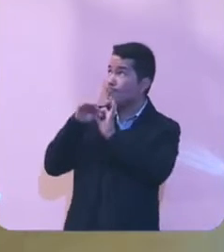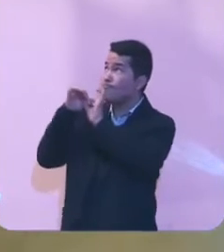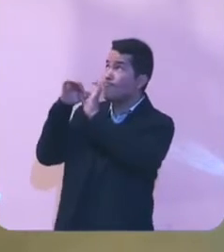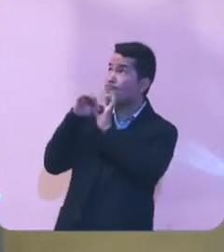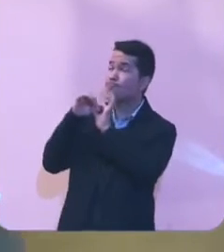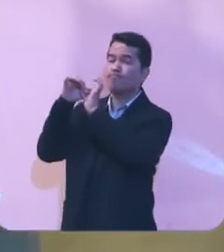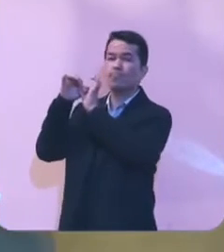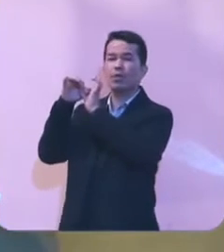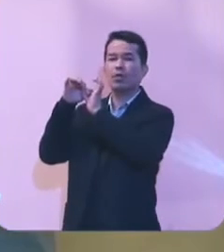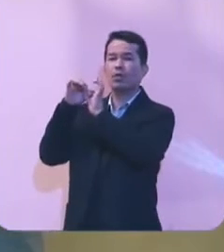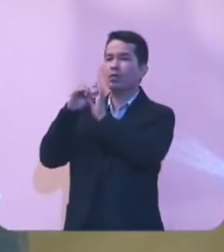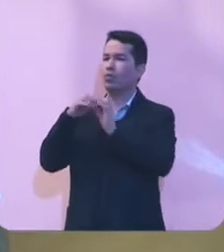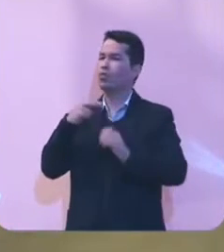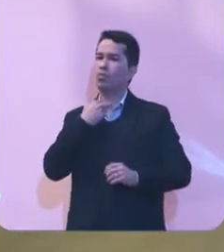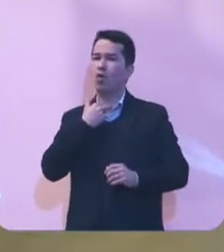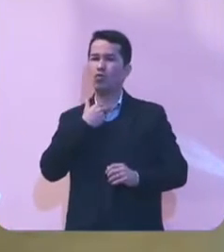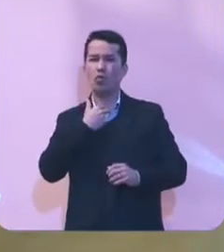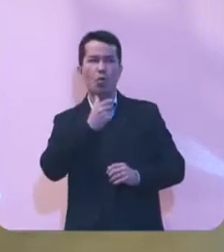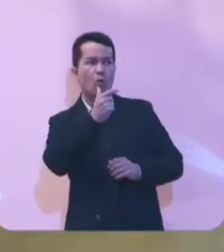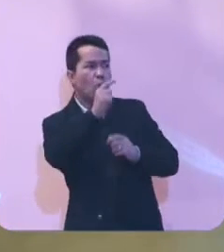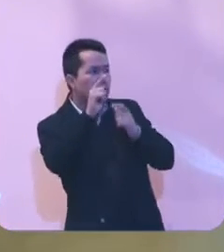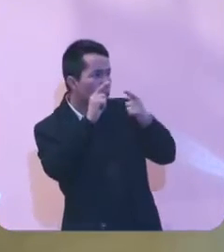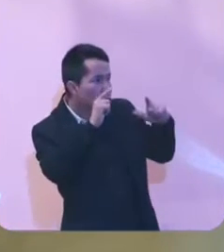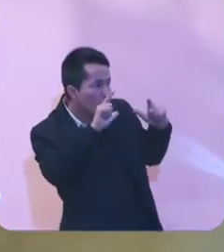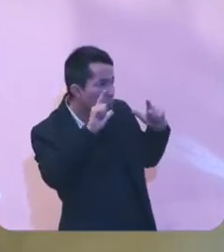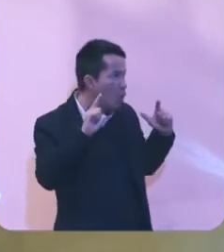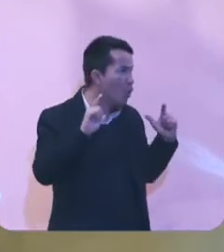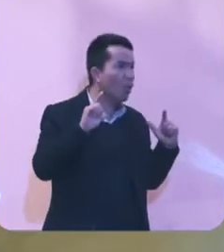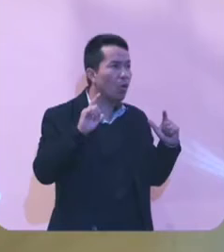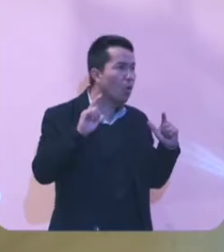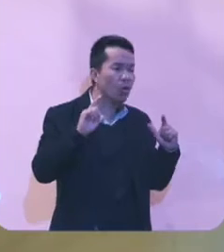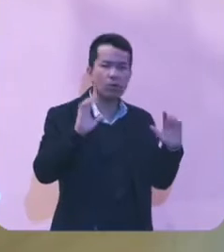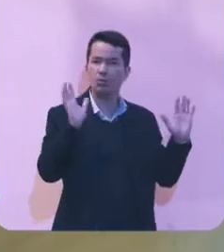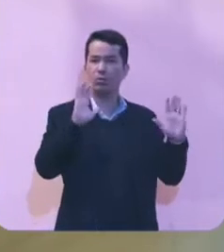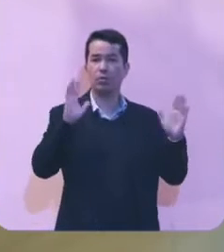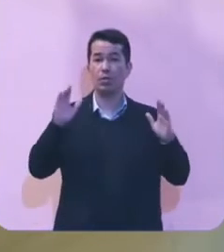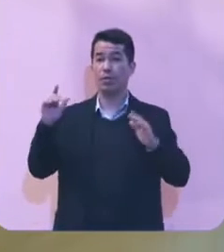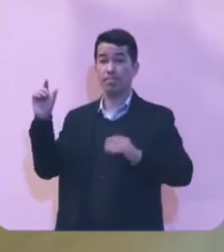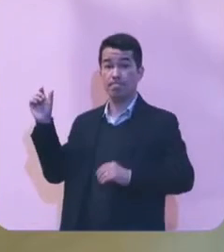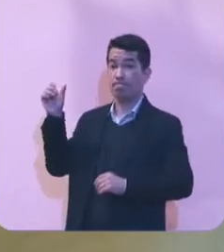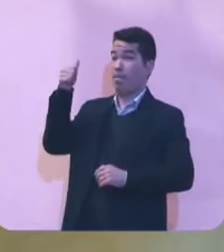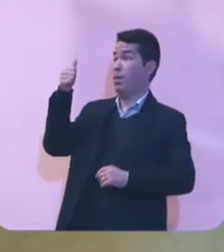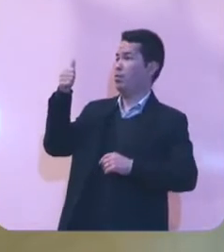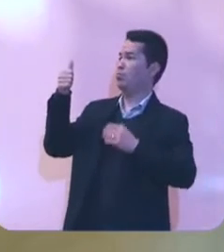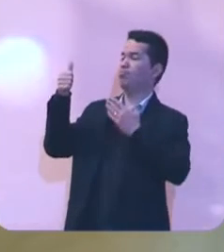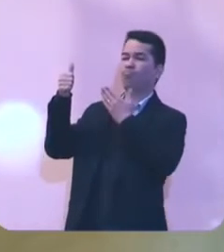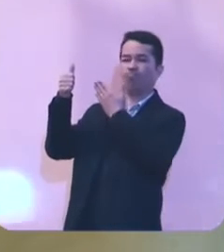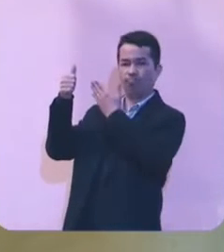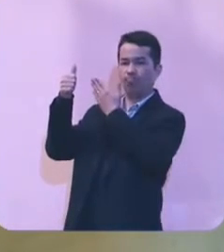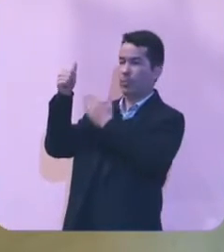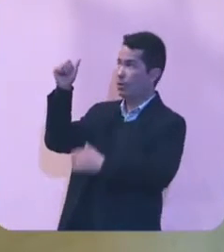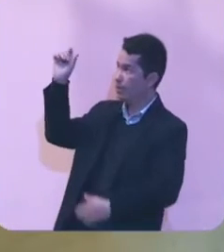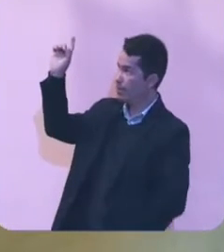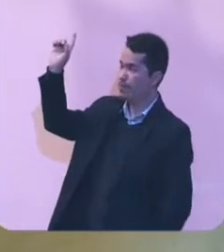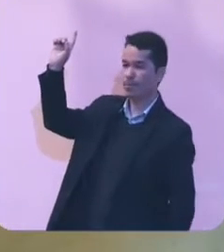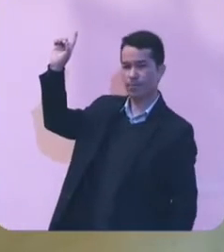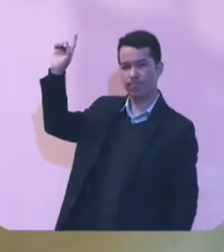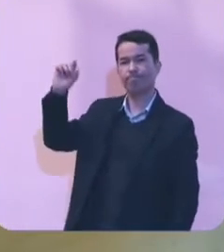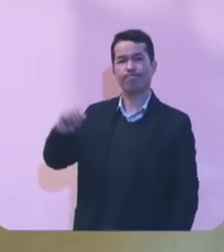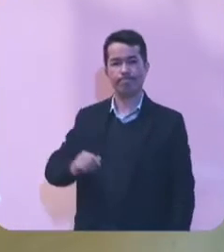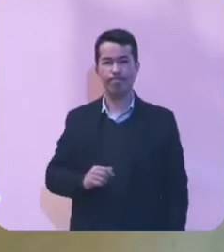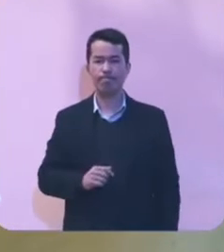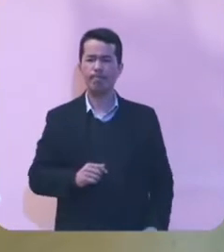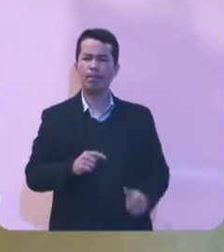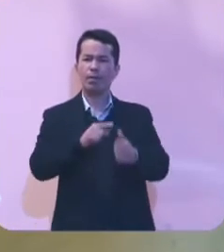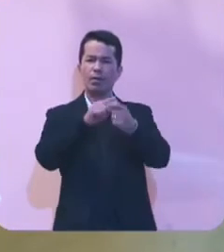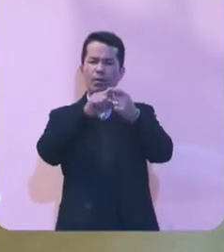essa proteção vem na medida em que a gente coloca Ele em primeiro lugar na nossa vida. A